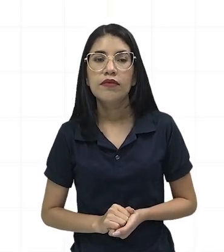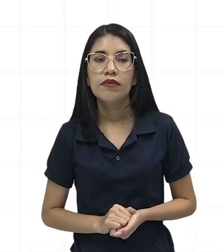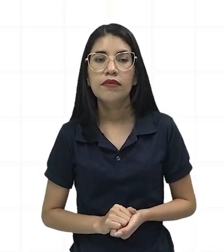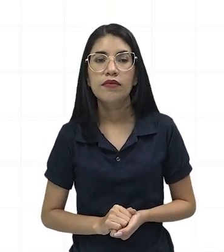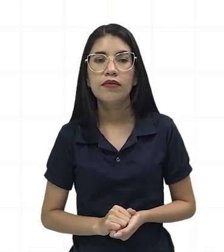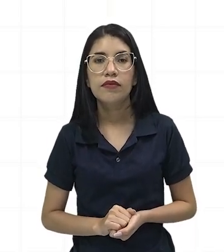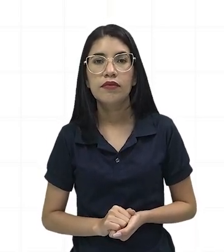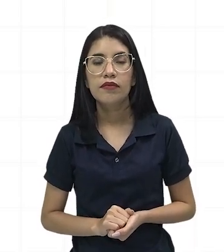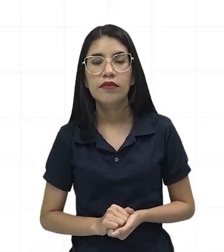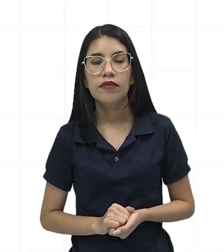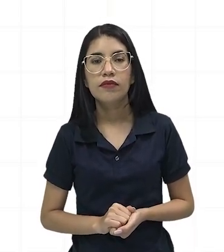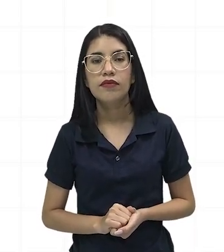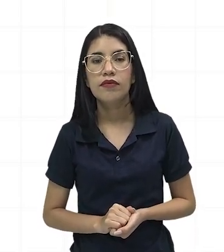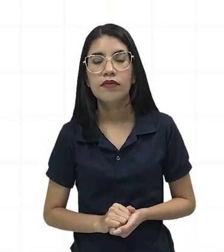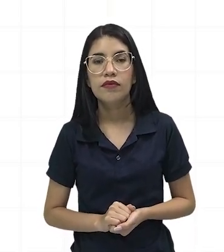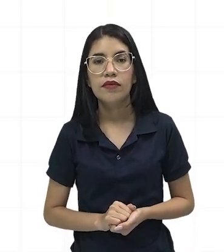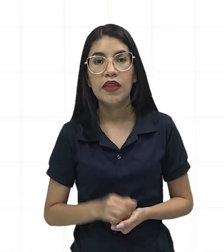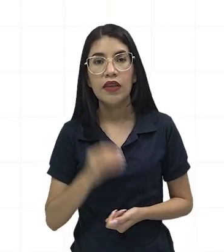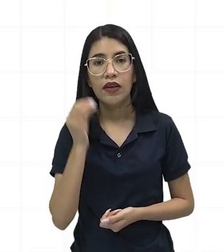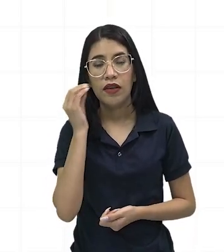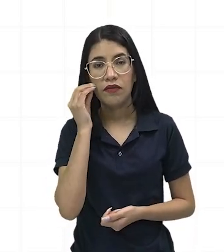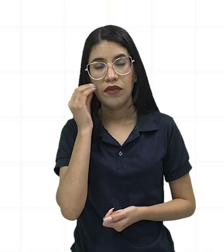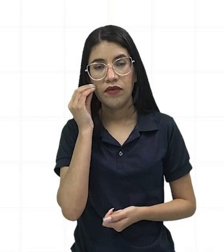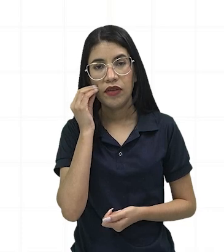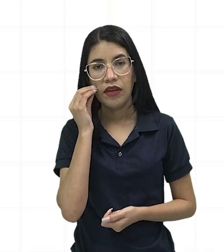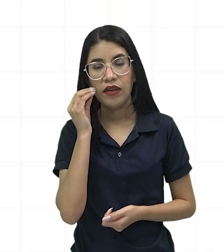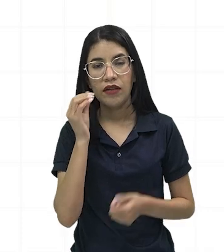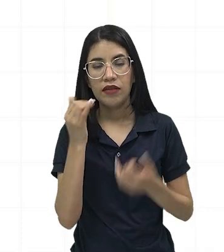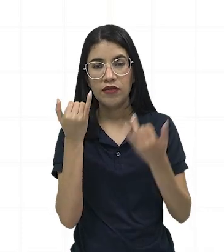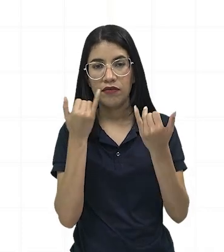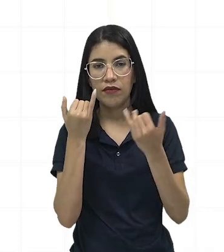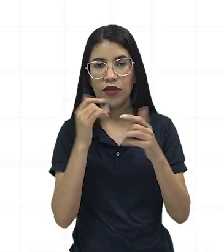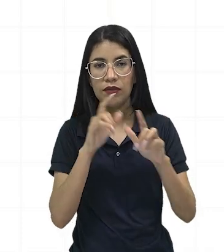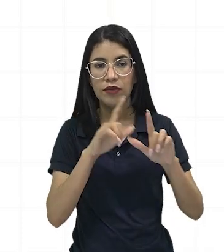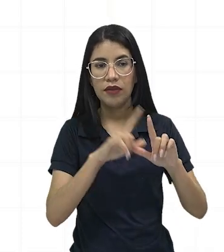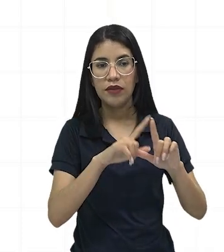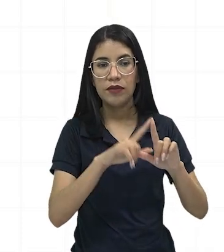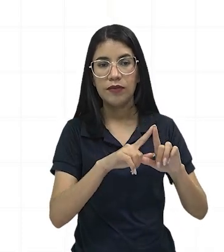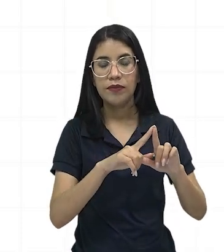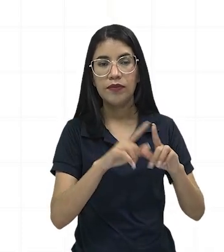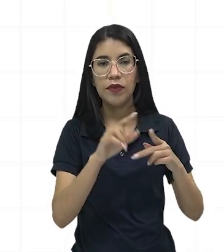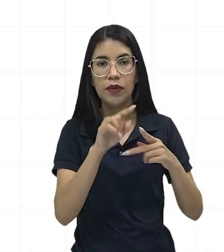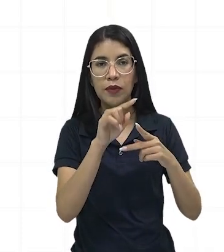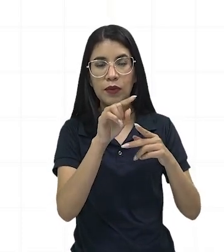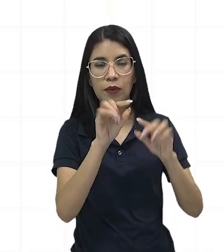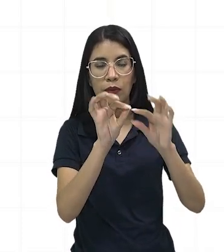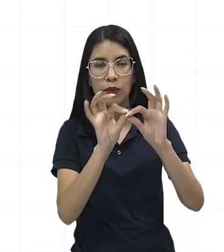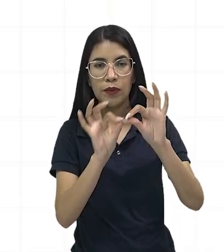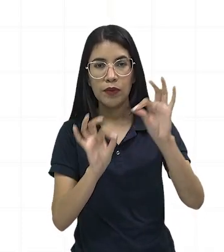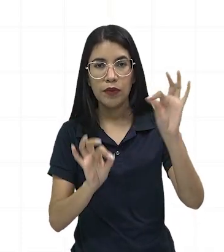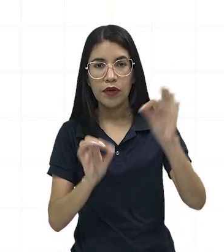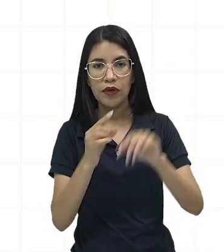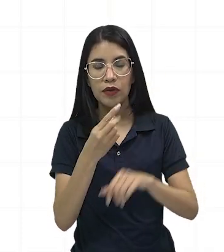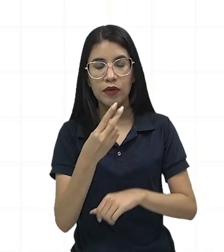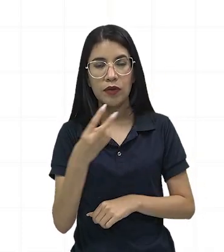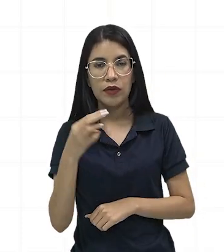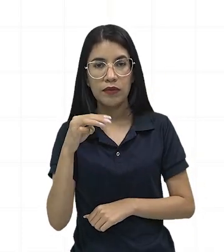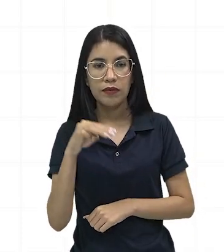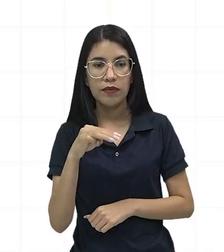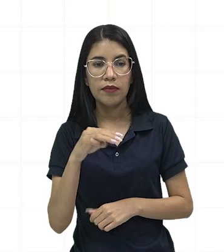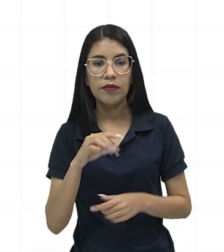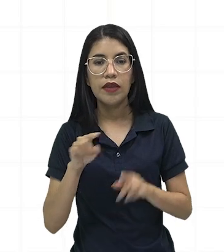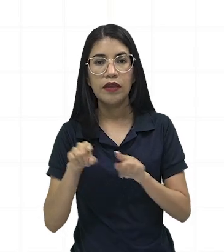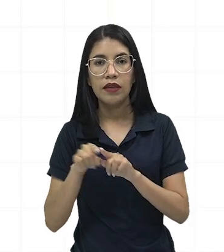Agora, vamos verificar. Nós temos aqui a medida do lado, 12 metros. Nesse